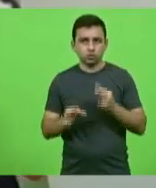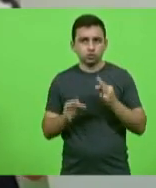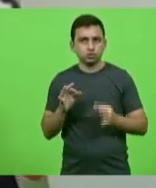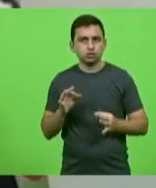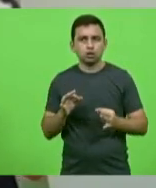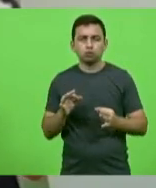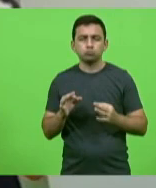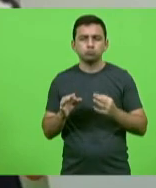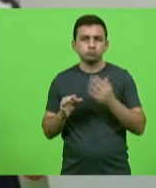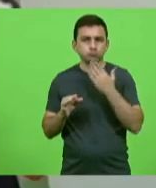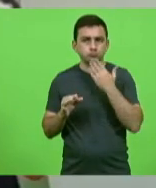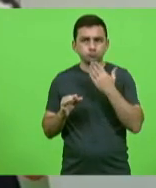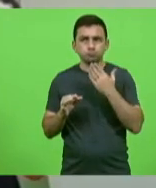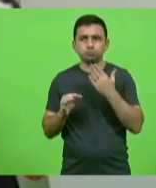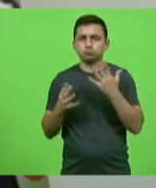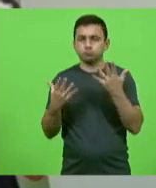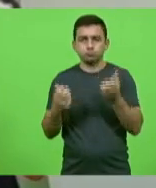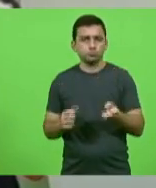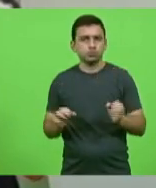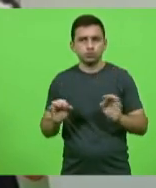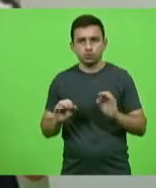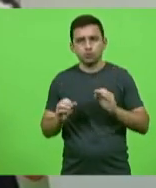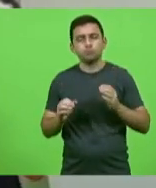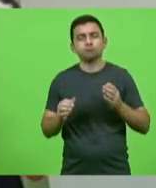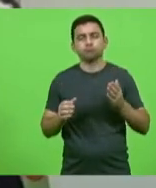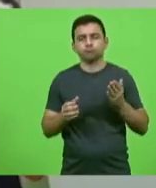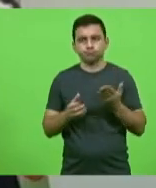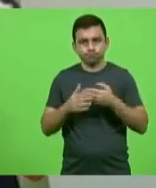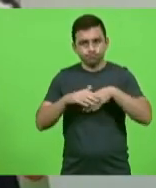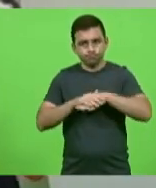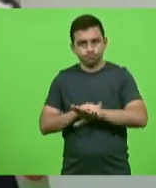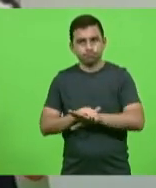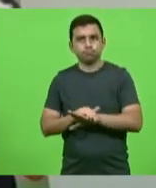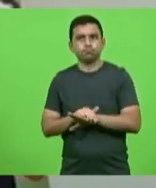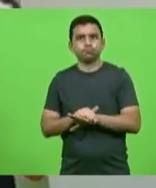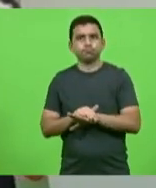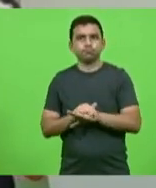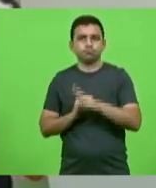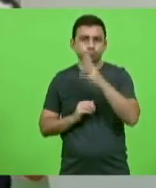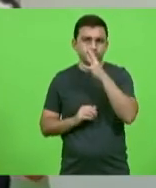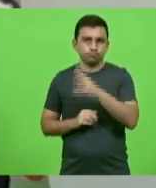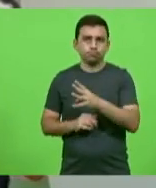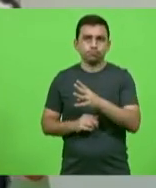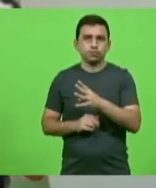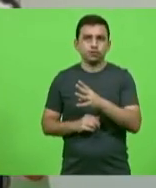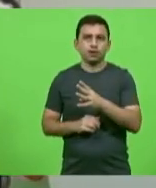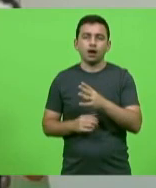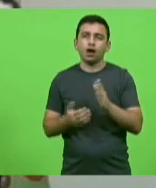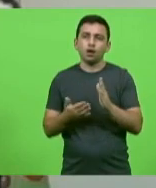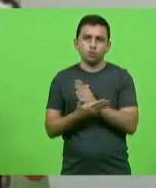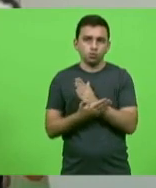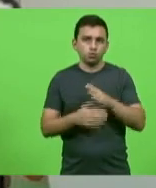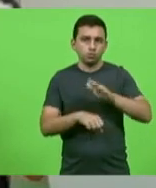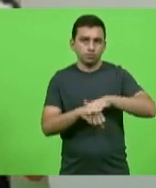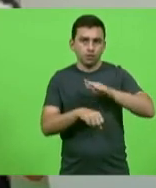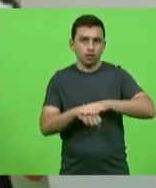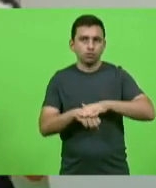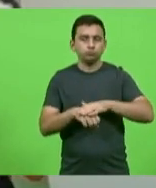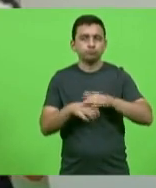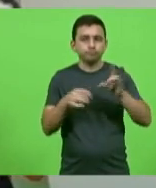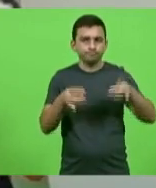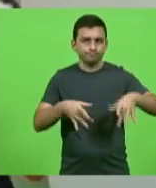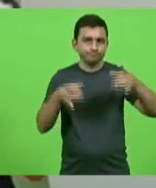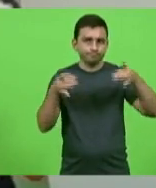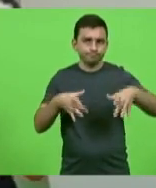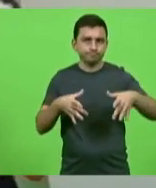decisão indeferindo o pleito de arquivamento da acusação homologando aí a desistência dos autores